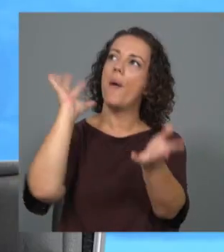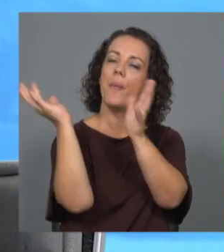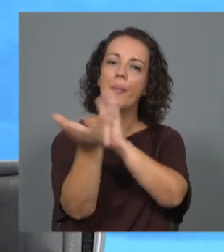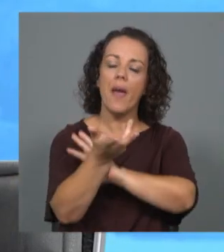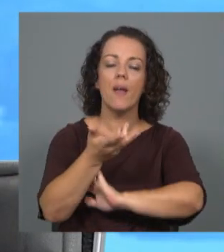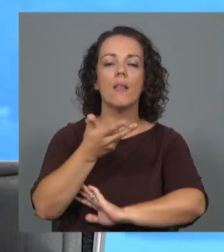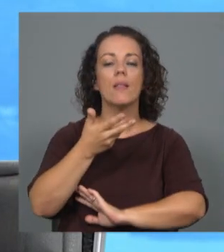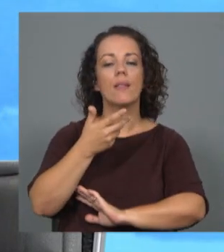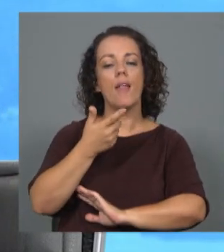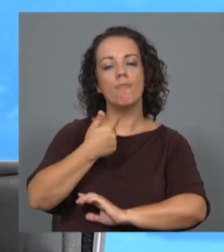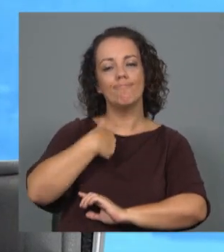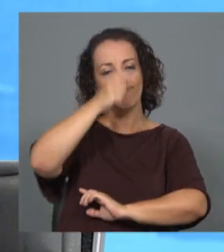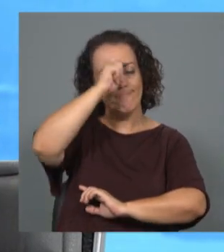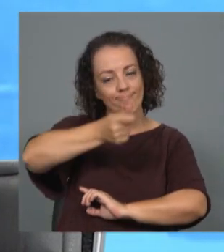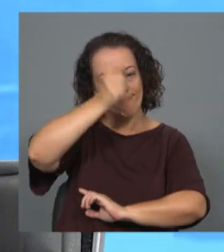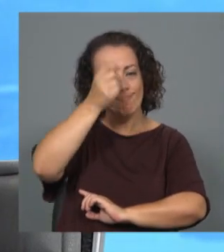Exatamente.